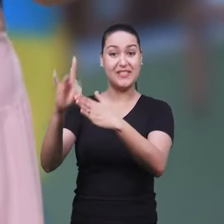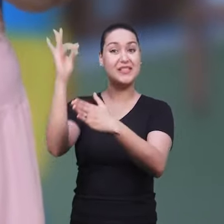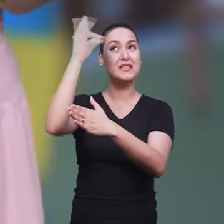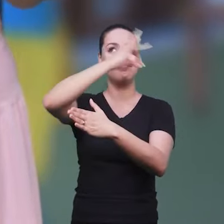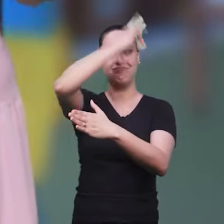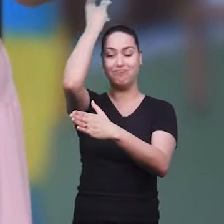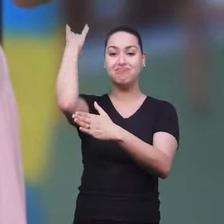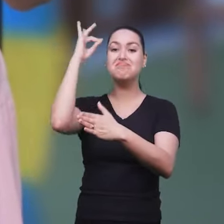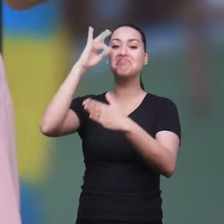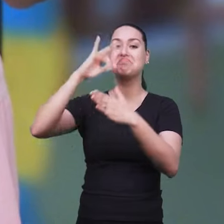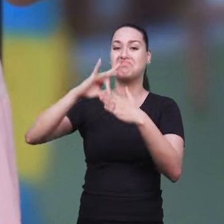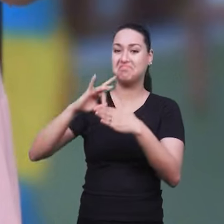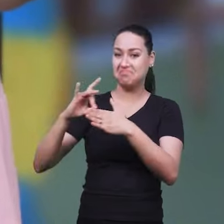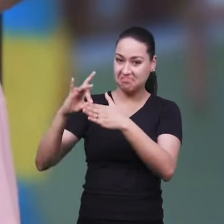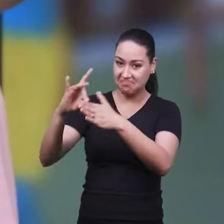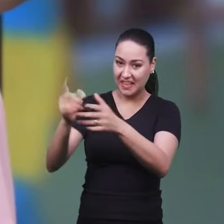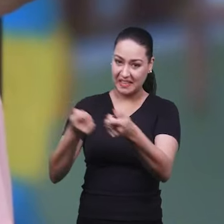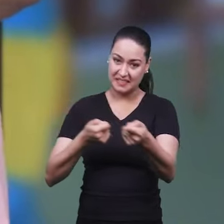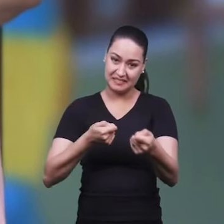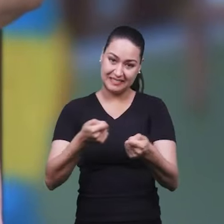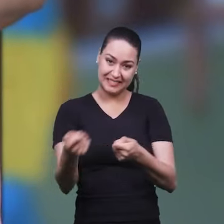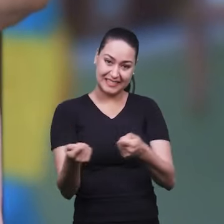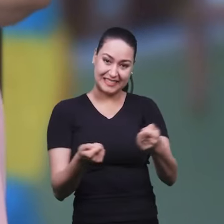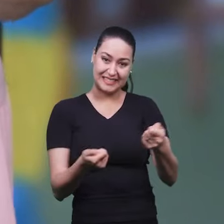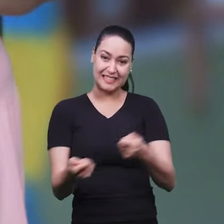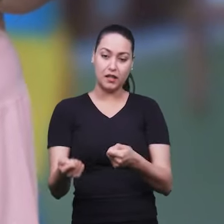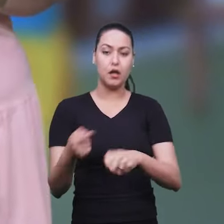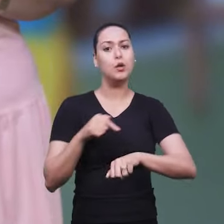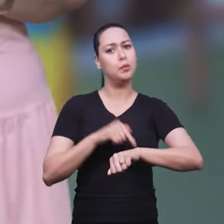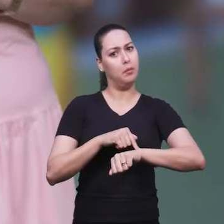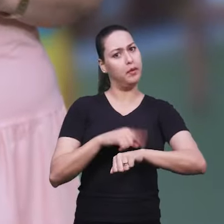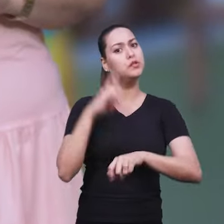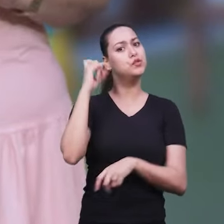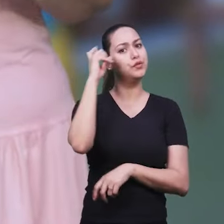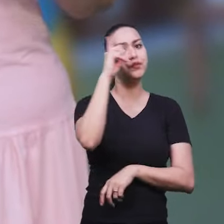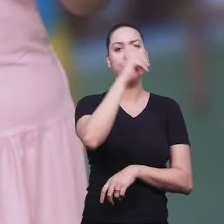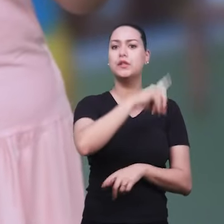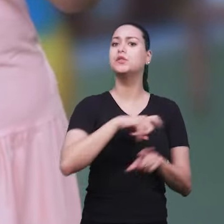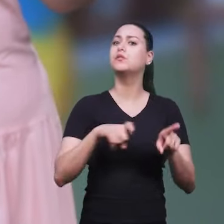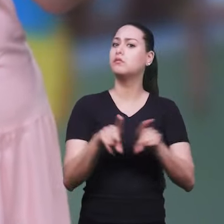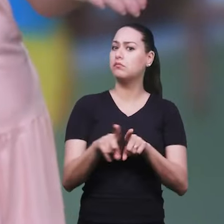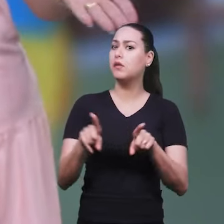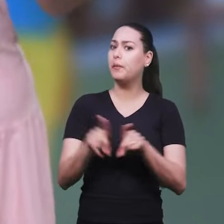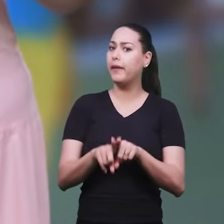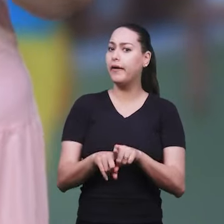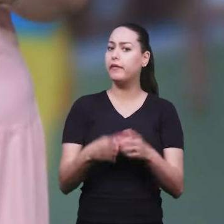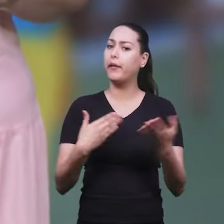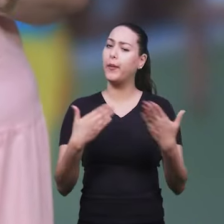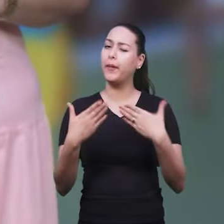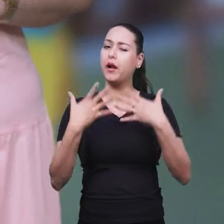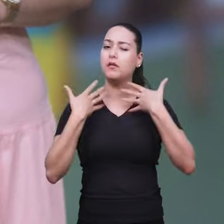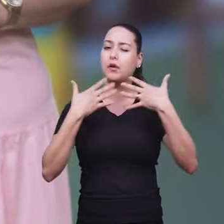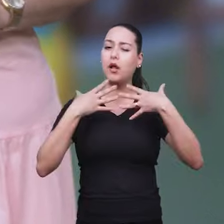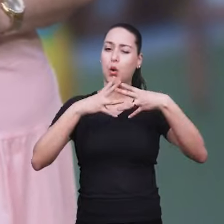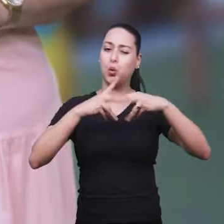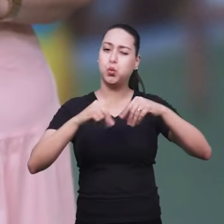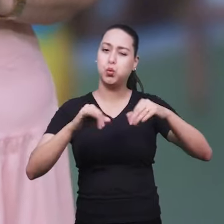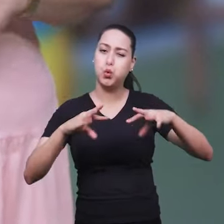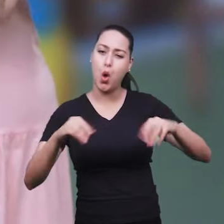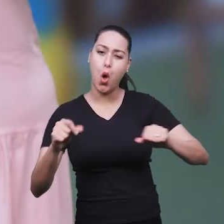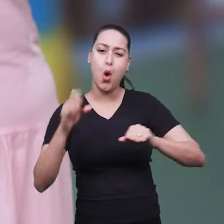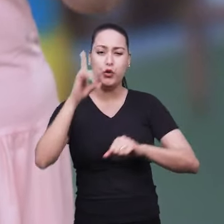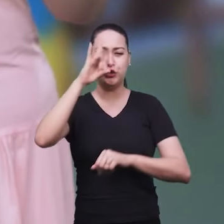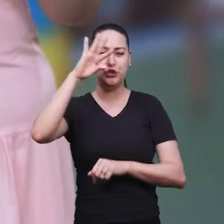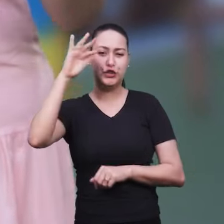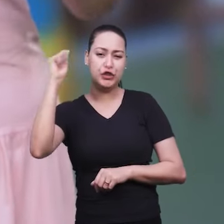nos guiar, vai nos conduzir, mesmo em momentos difíceis, que são os lugares secos, os dias